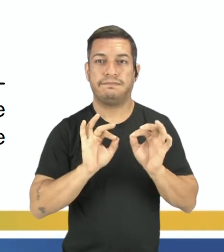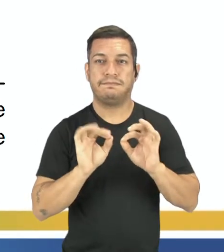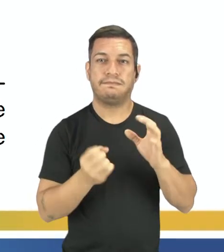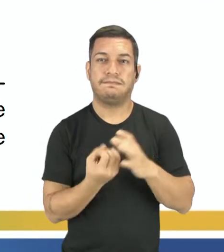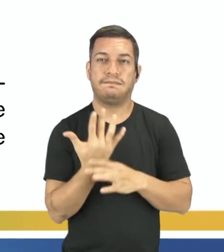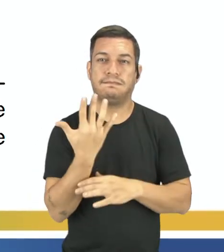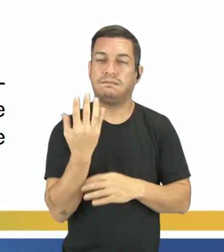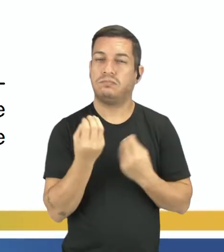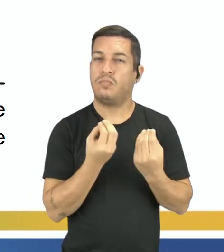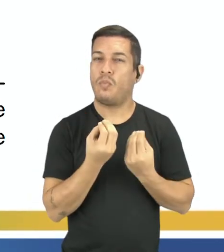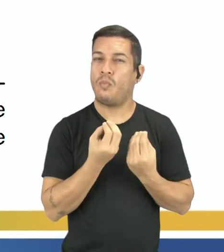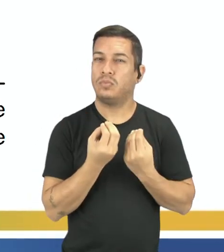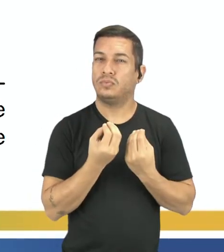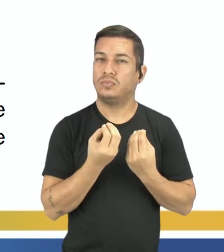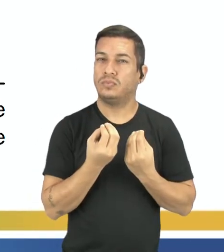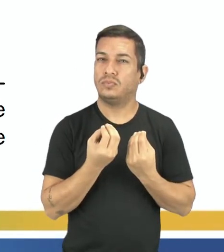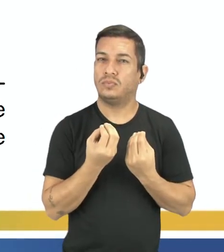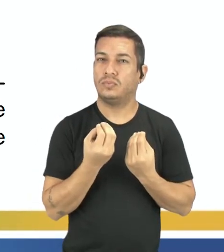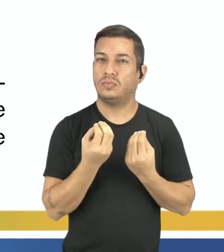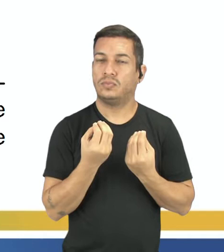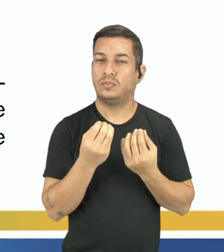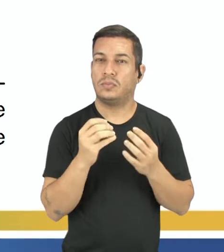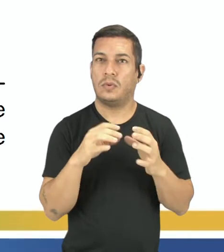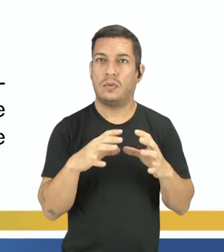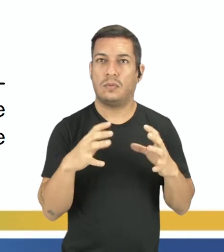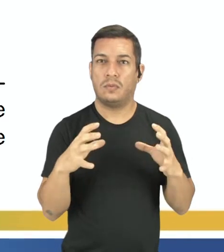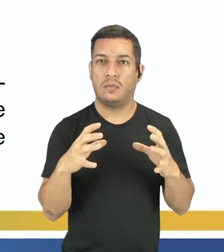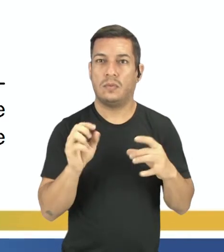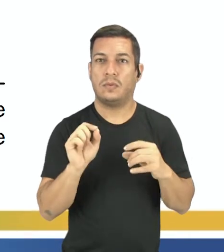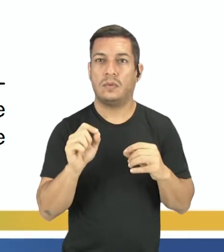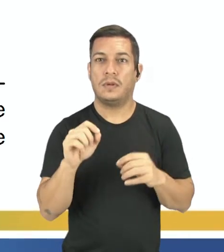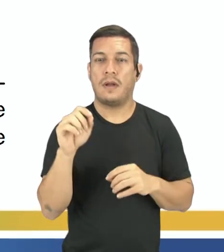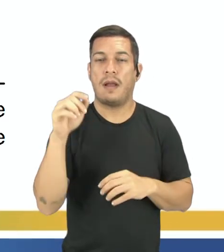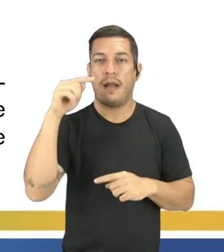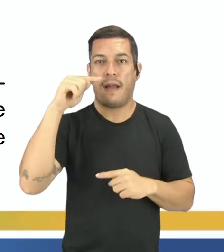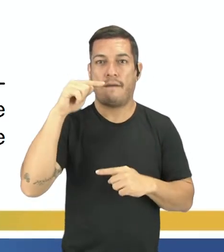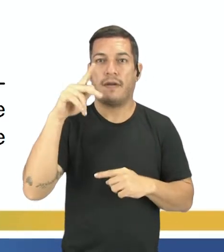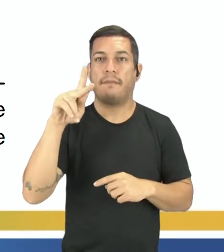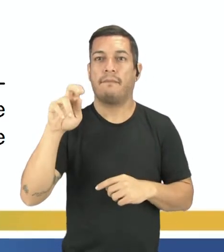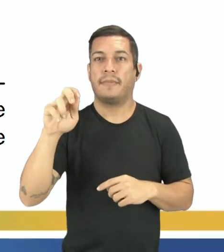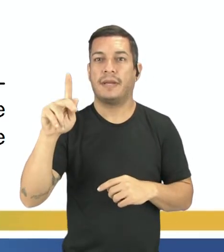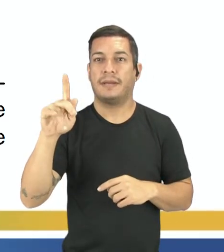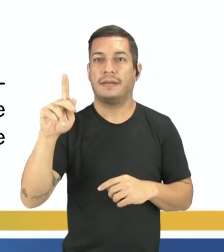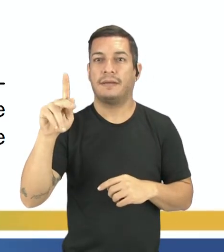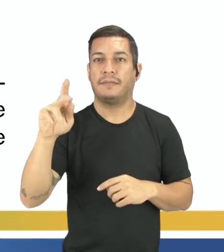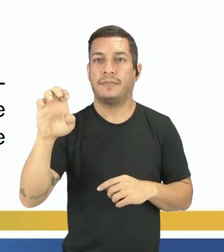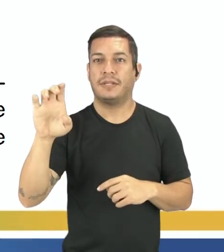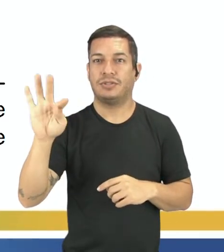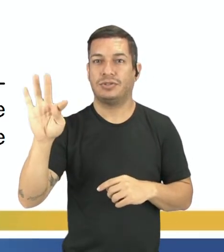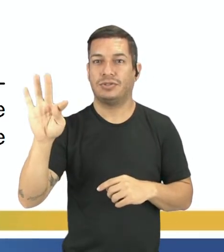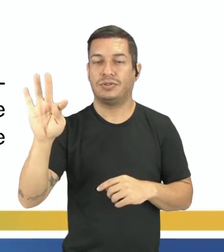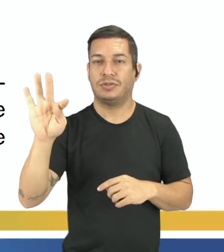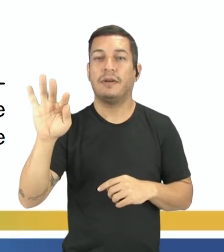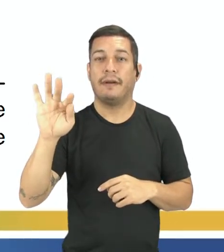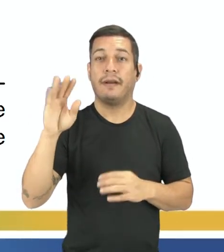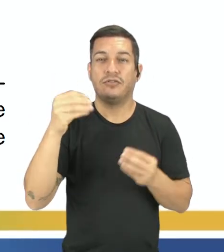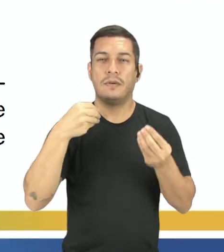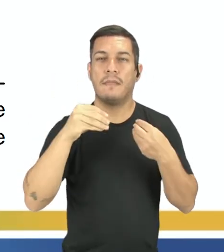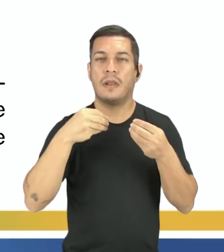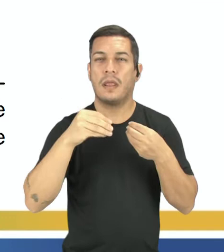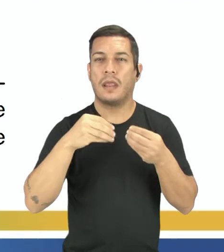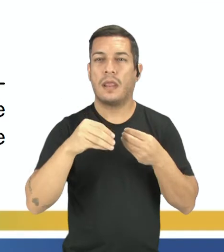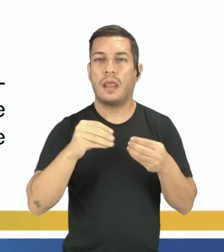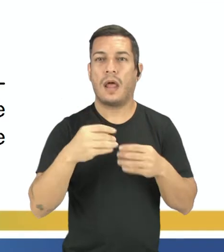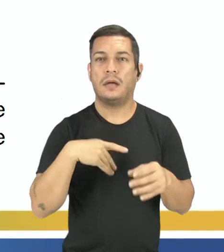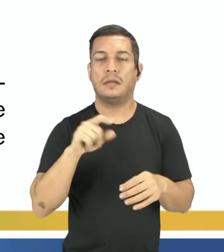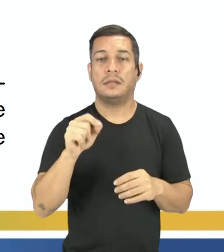ela é produzida com esse enchimento dela aí de garrafa PET, tá? Garrafa PET, a educação física aí contribuindo para a